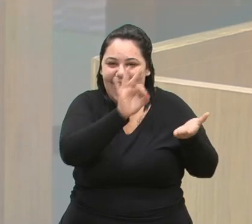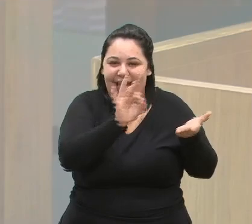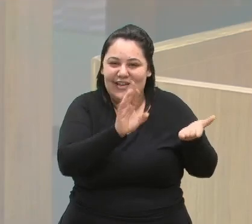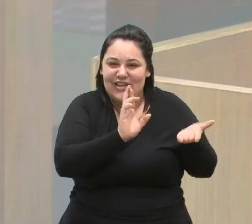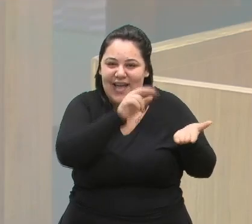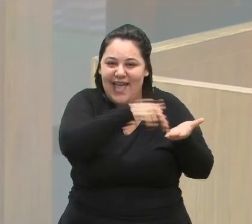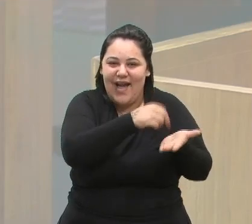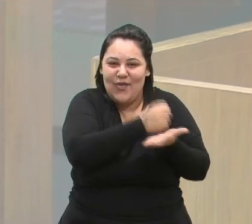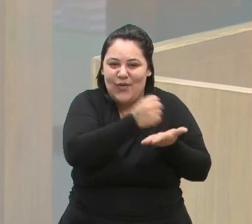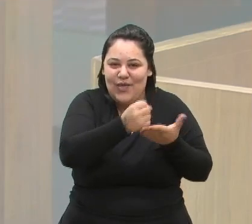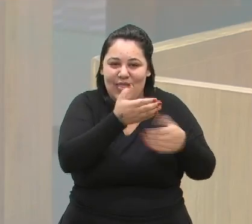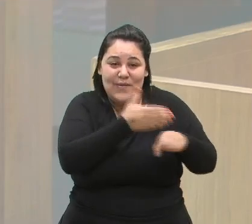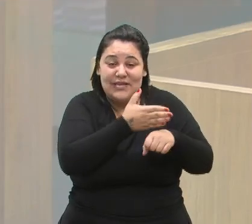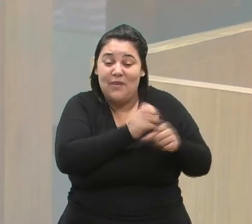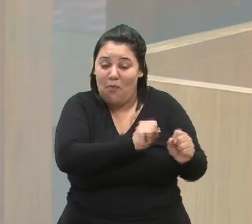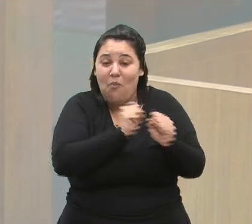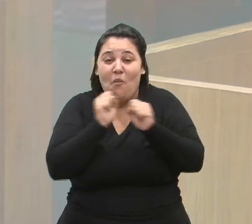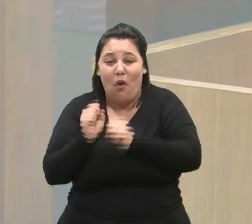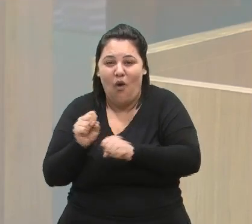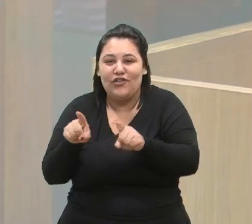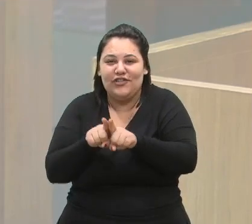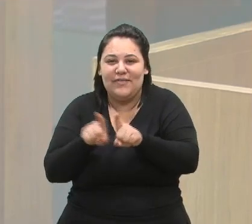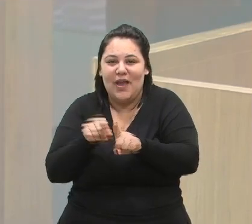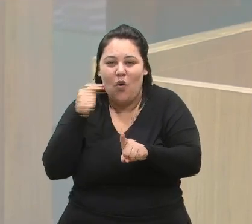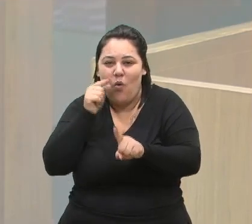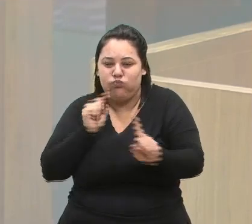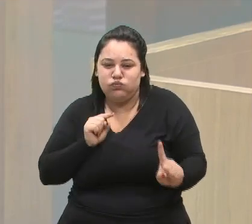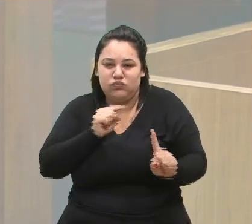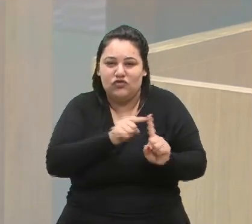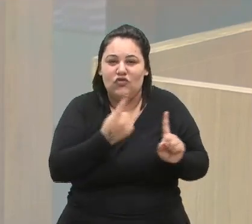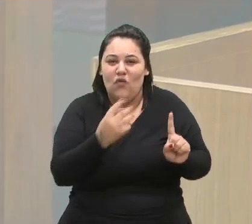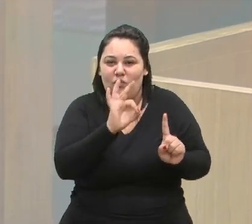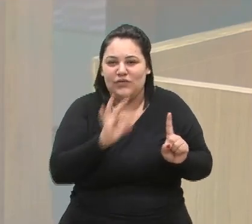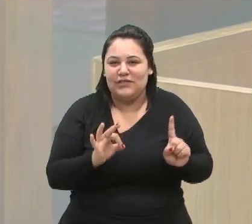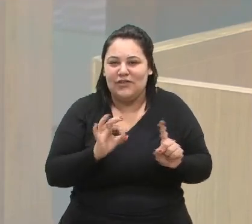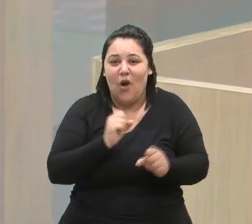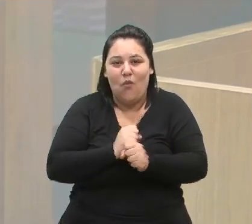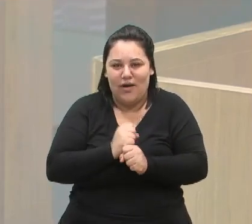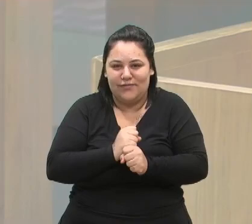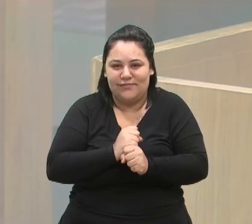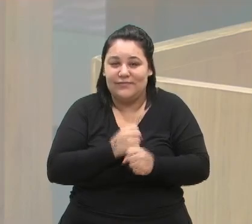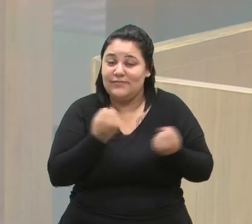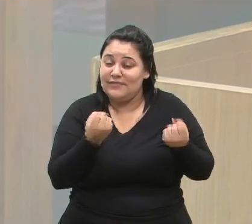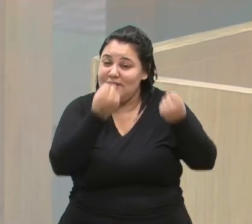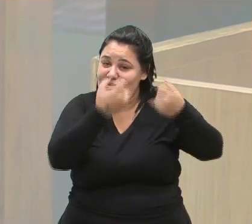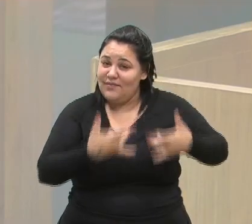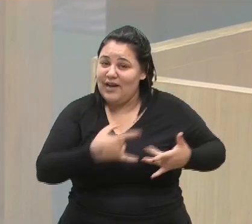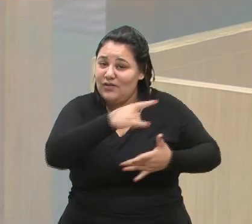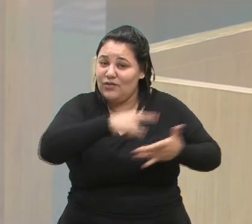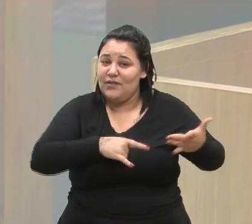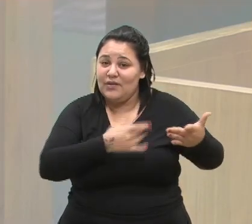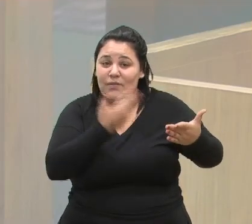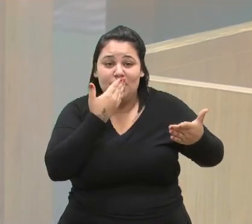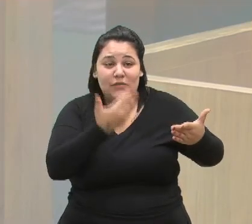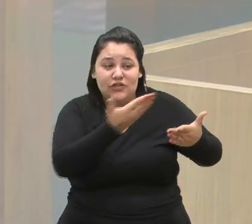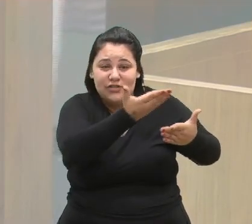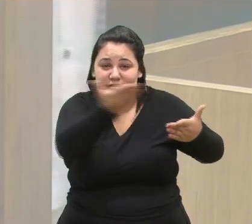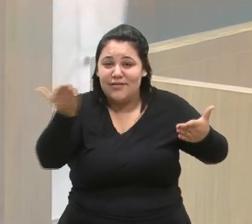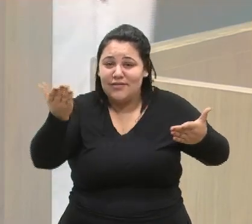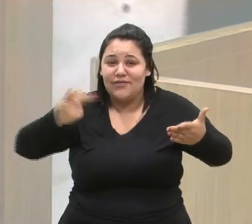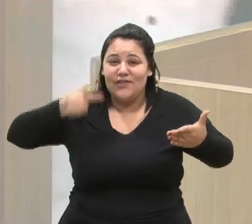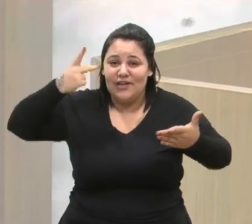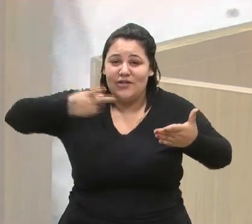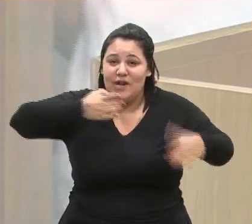do contrato poderá chegar a 1% ao ano. Diante do exposto, solicitamos aos nobres pares